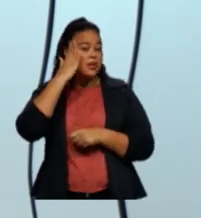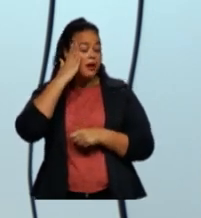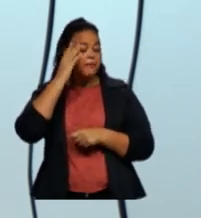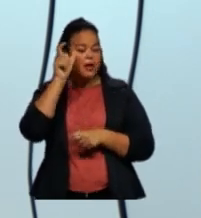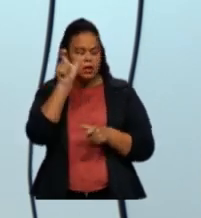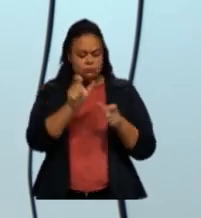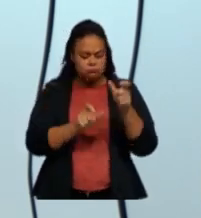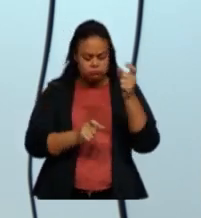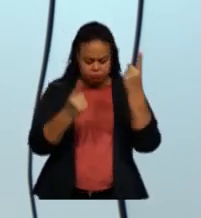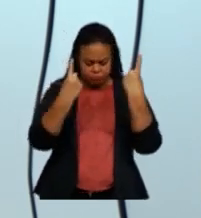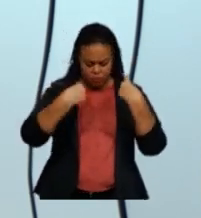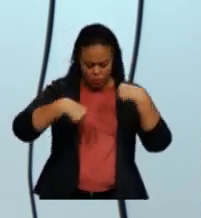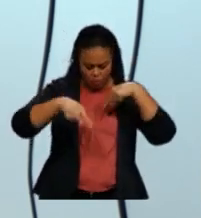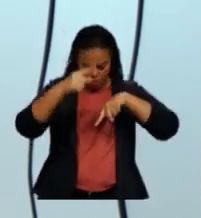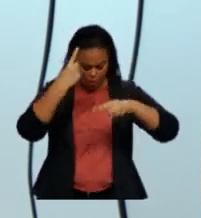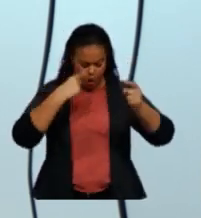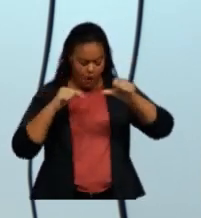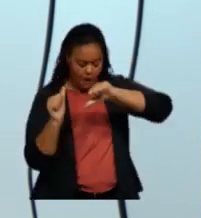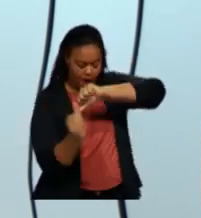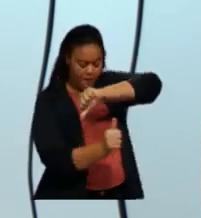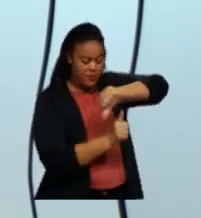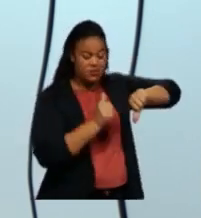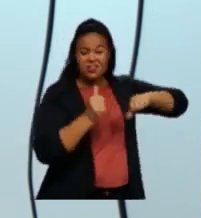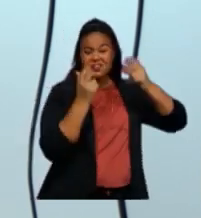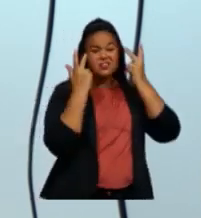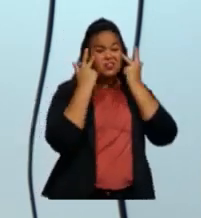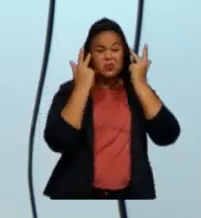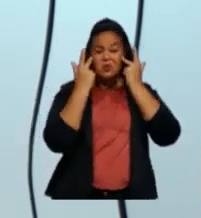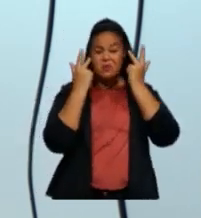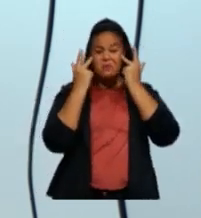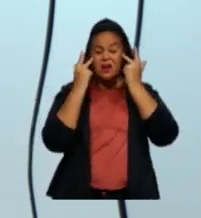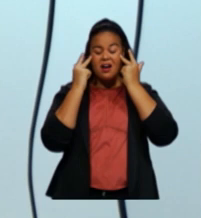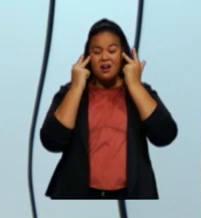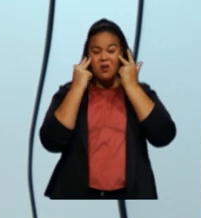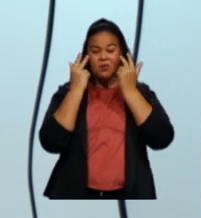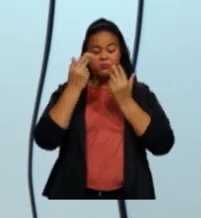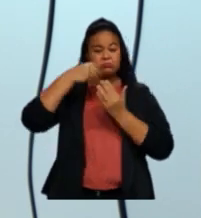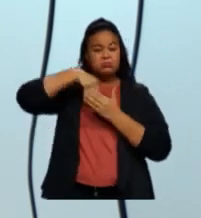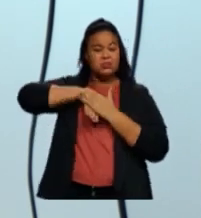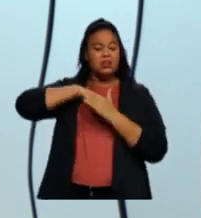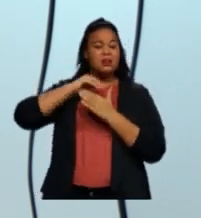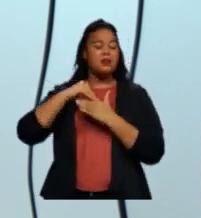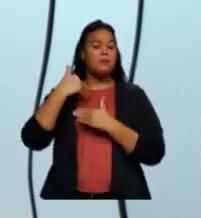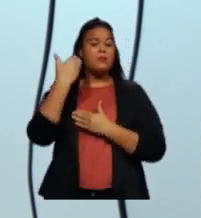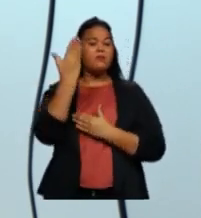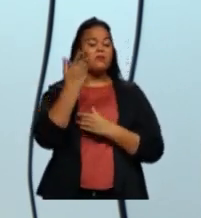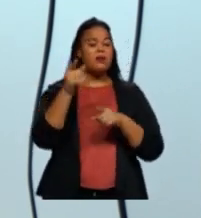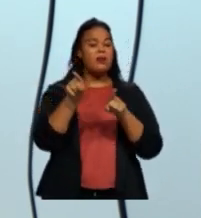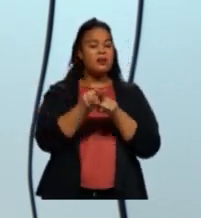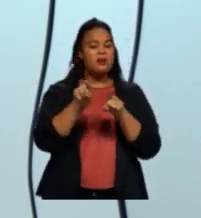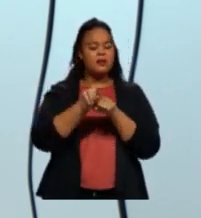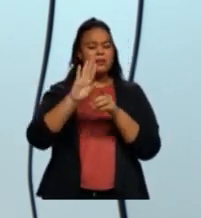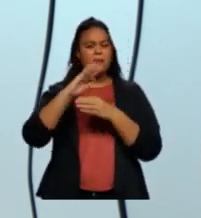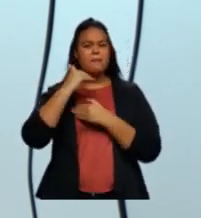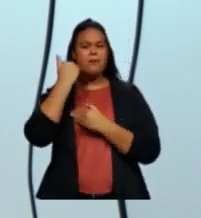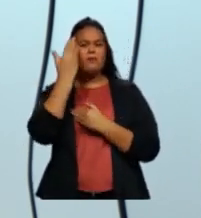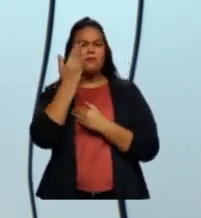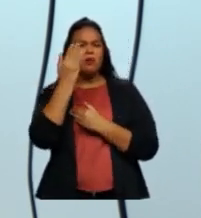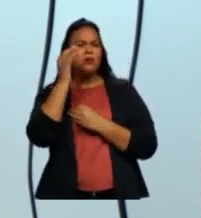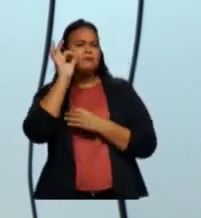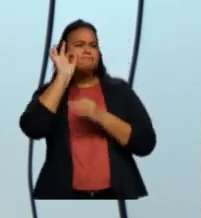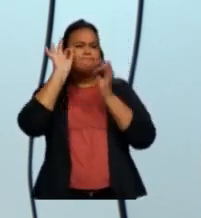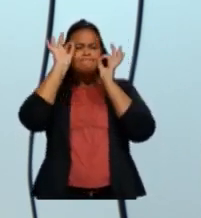está passando por modificações internas e externas. As modificações externas você consegue ver, mas